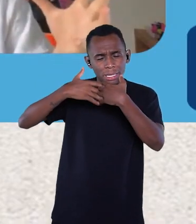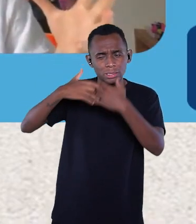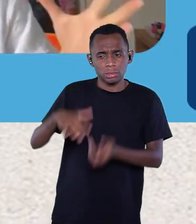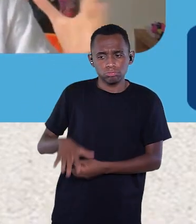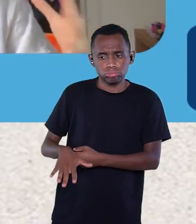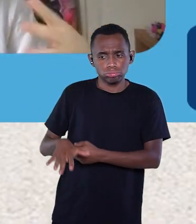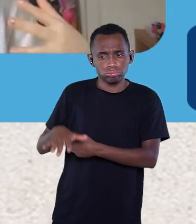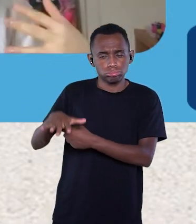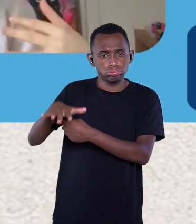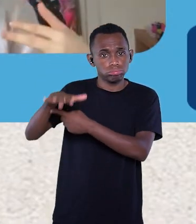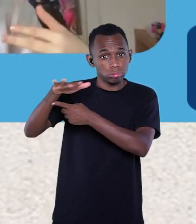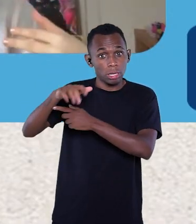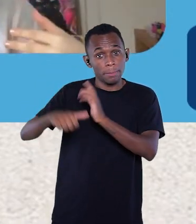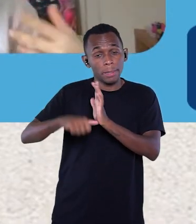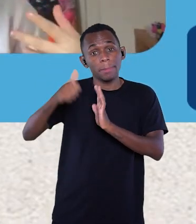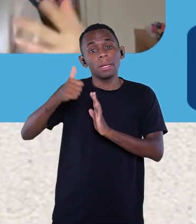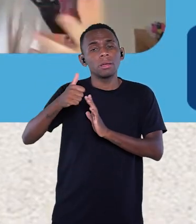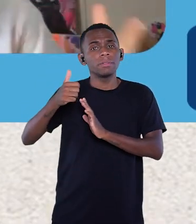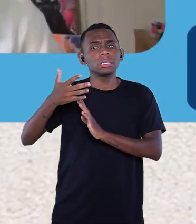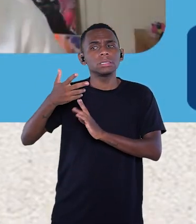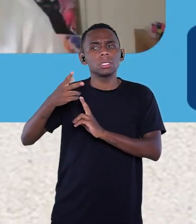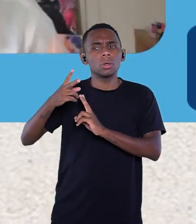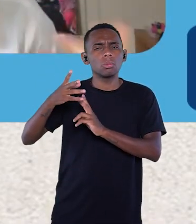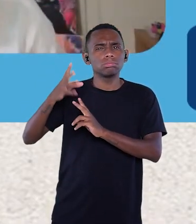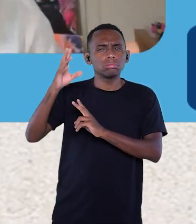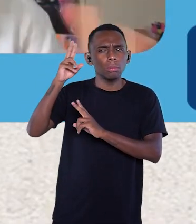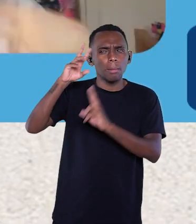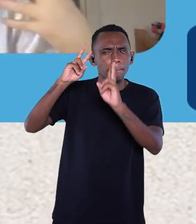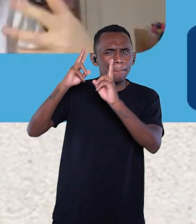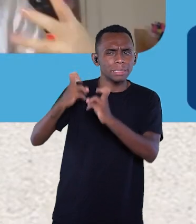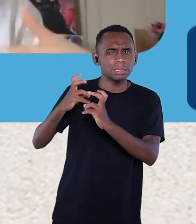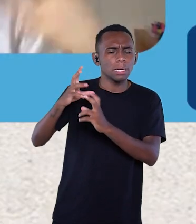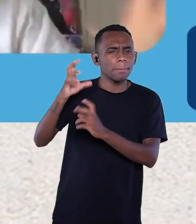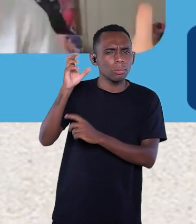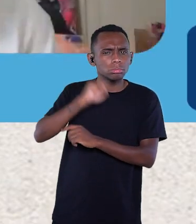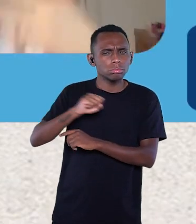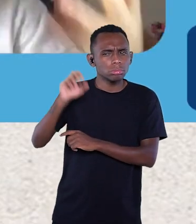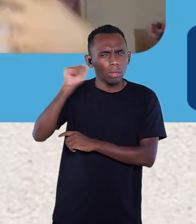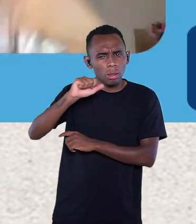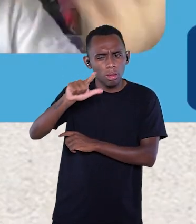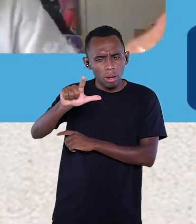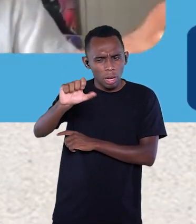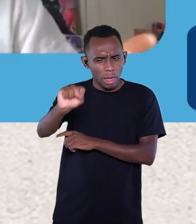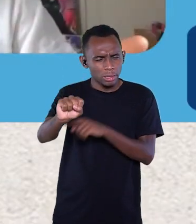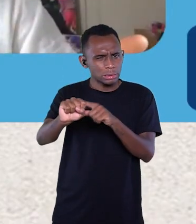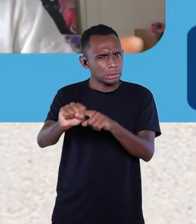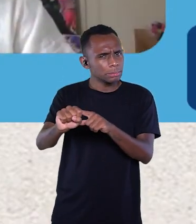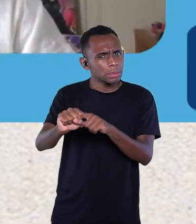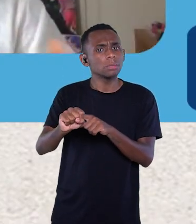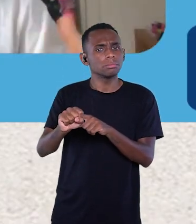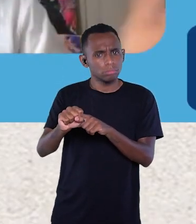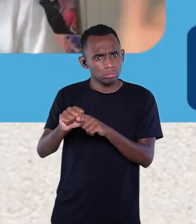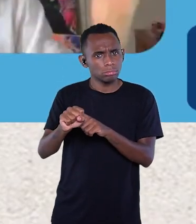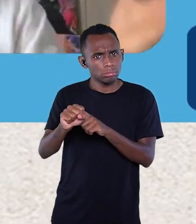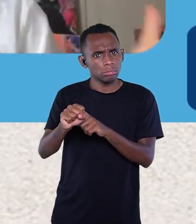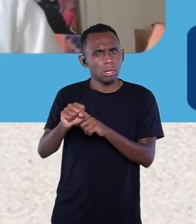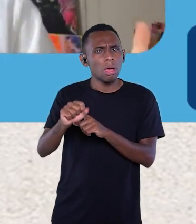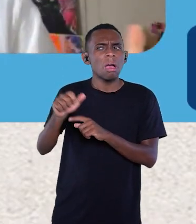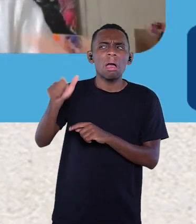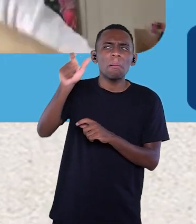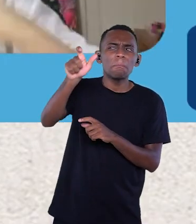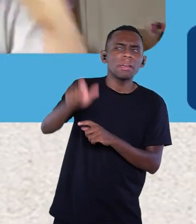né, a primeira vez que eu escuto, assim, lésbica, essa palavra, que ela é dita, tipo, com esse,